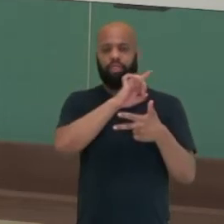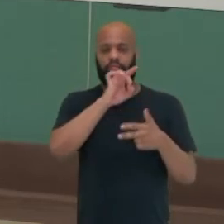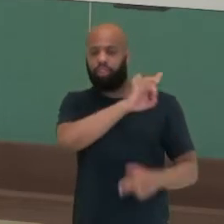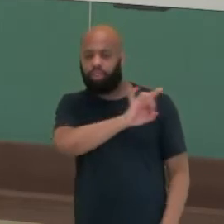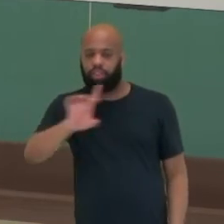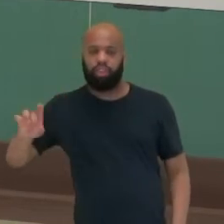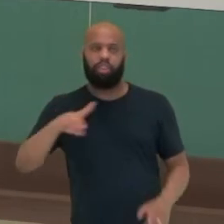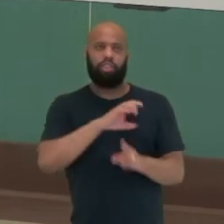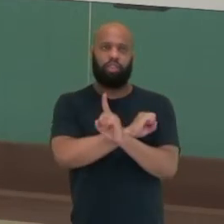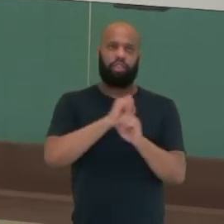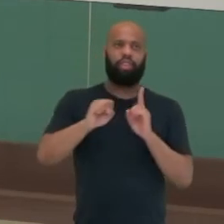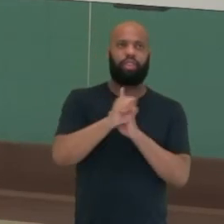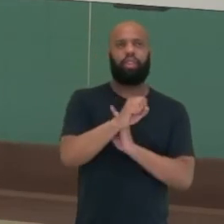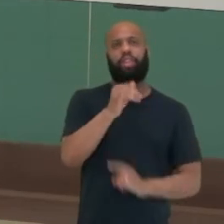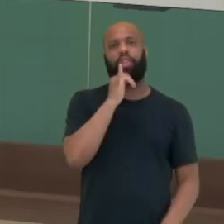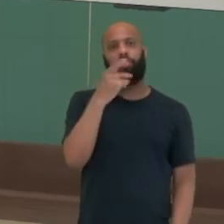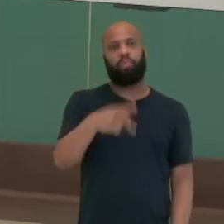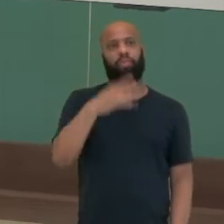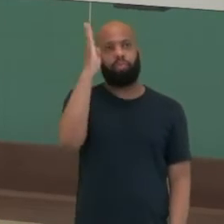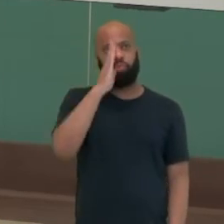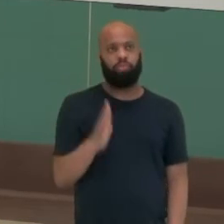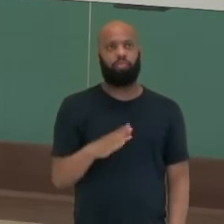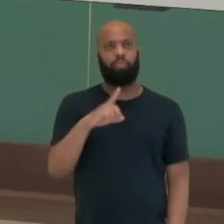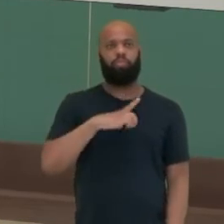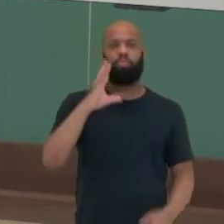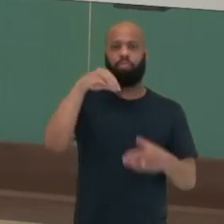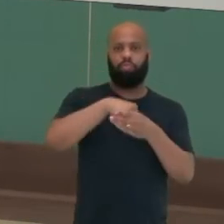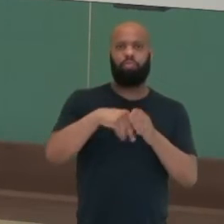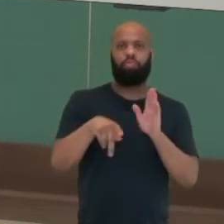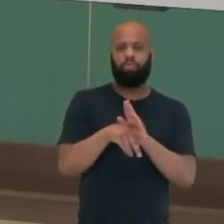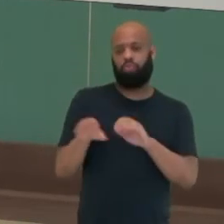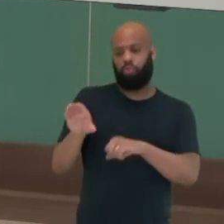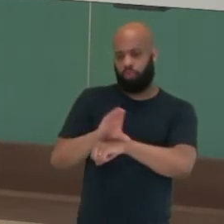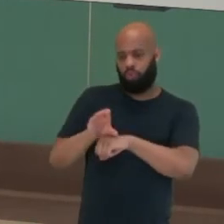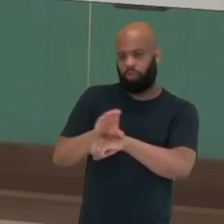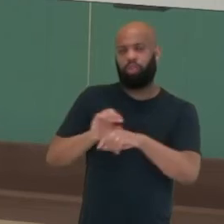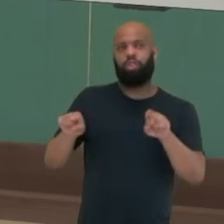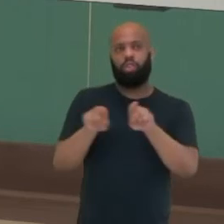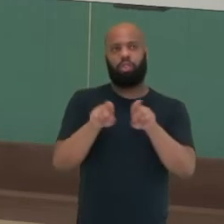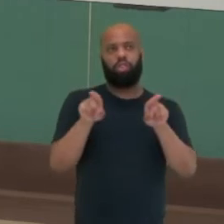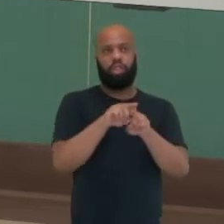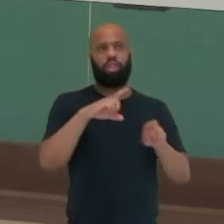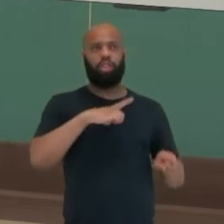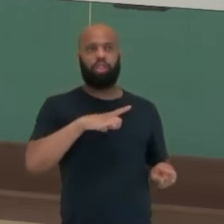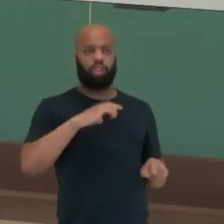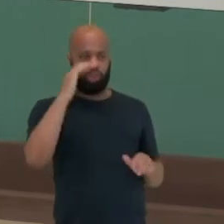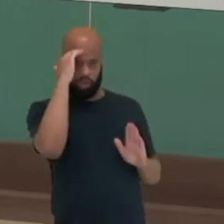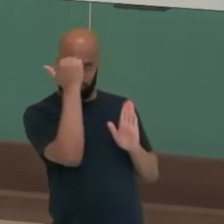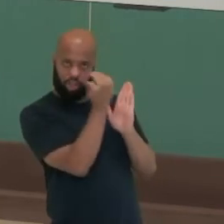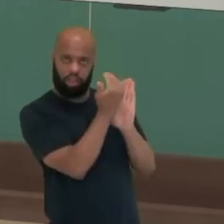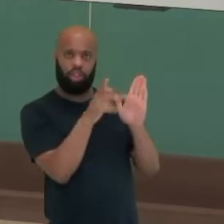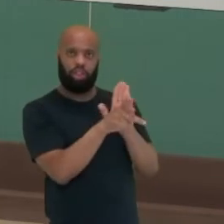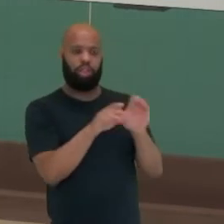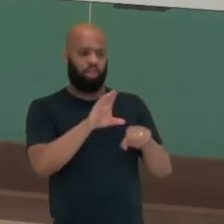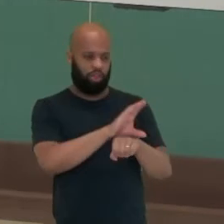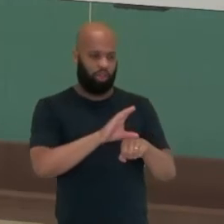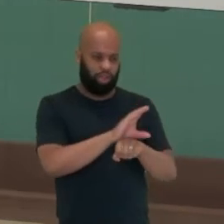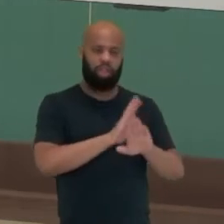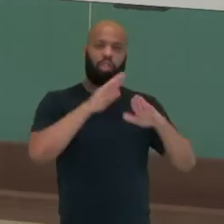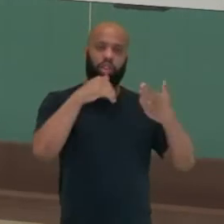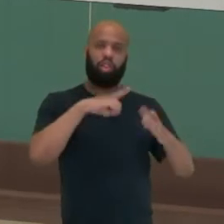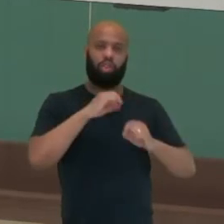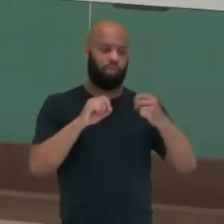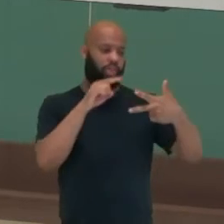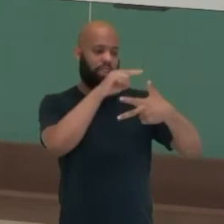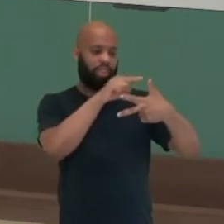sociedade ou não, como, por exemplo, no Brasil, dentro da Constituição, obedecendo à Constituição. Então, um poder é dependente